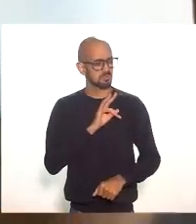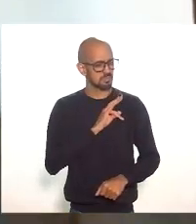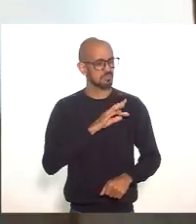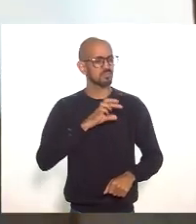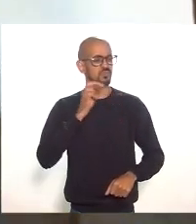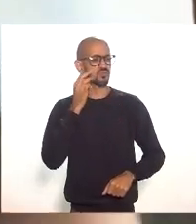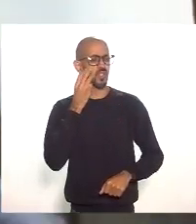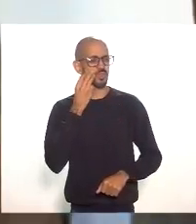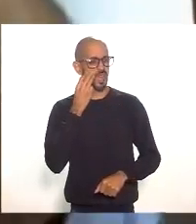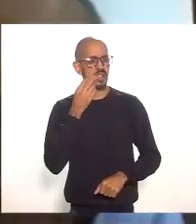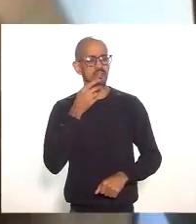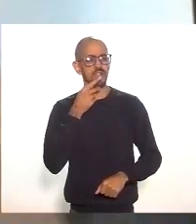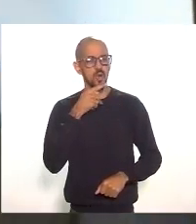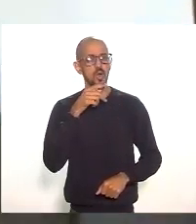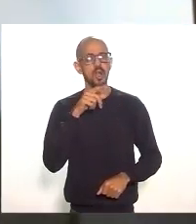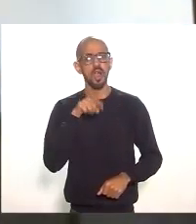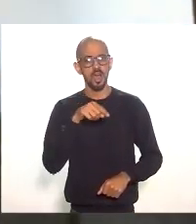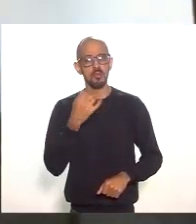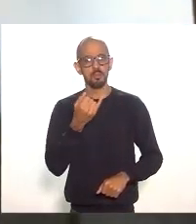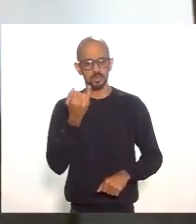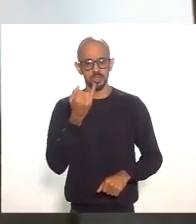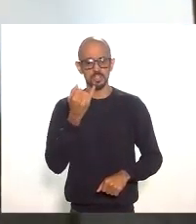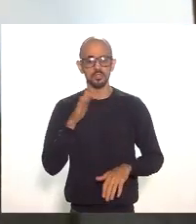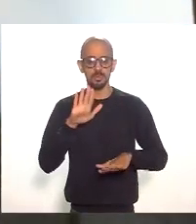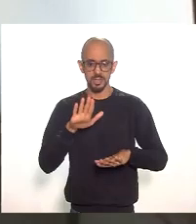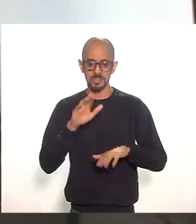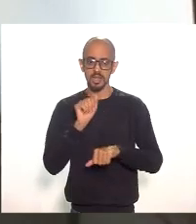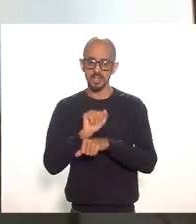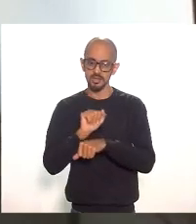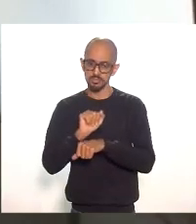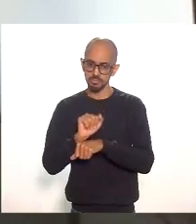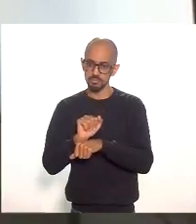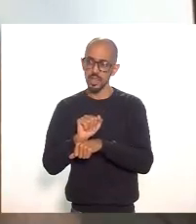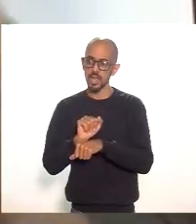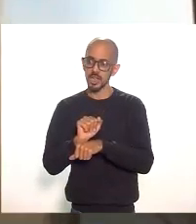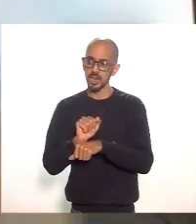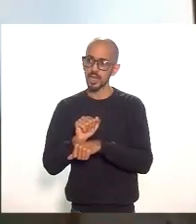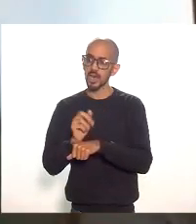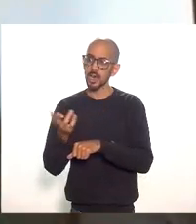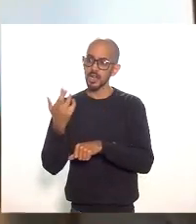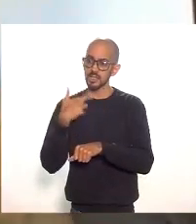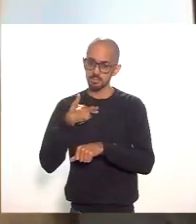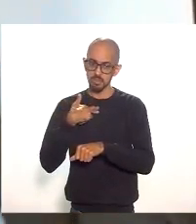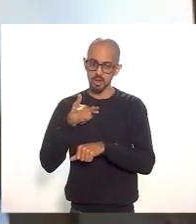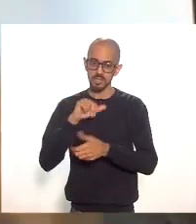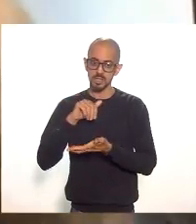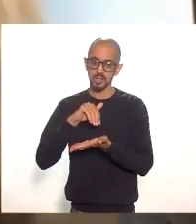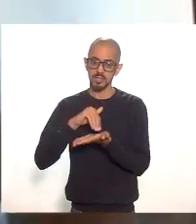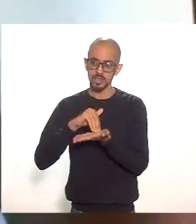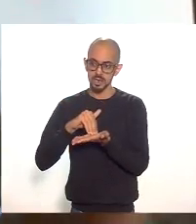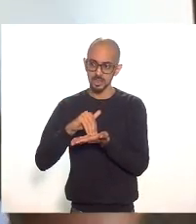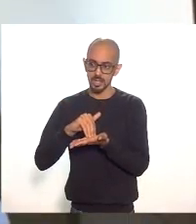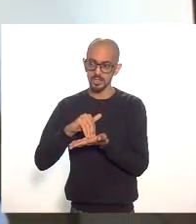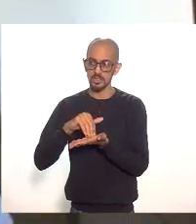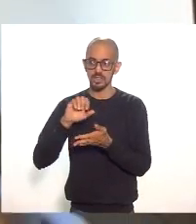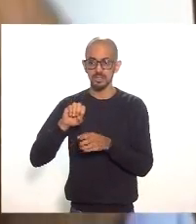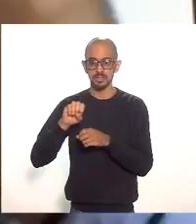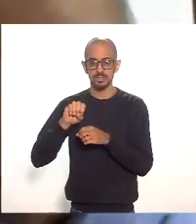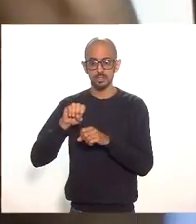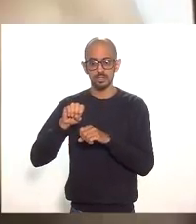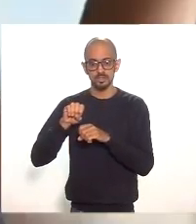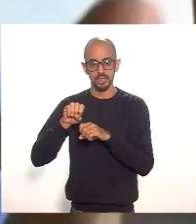Serafim. Aguarda chegar os pareceres da Secretaria de Educação e Cultura, e